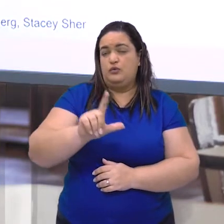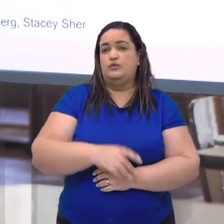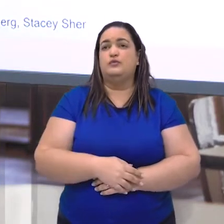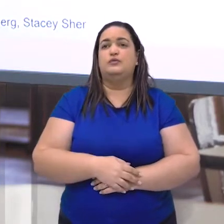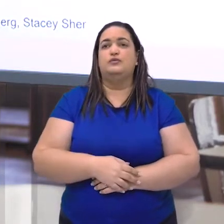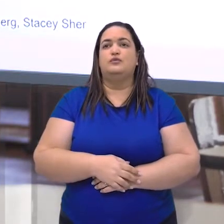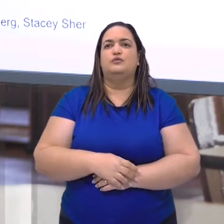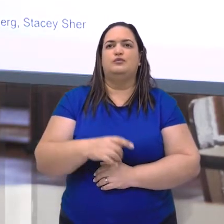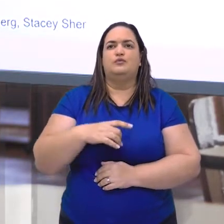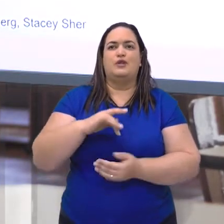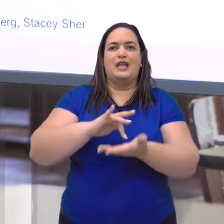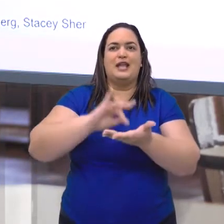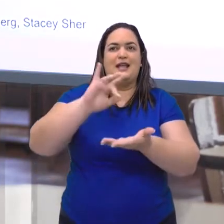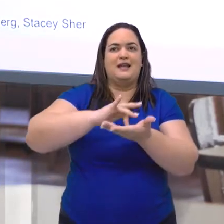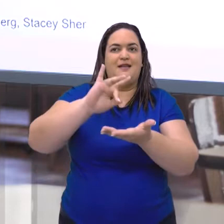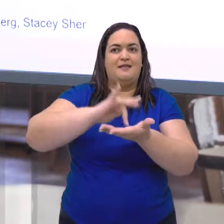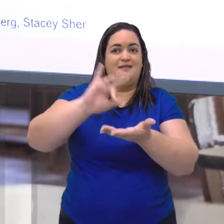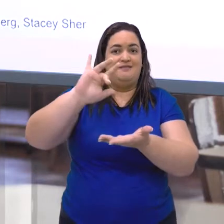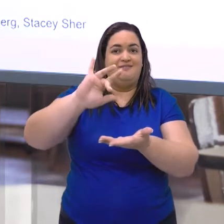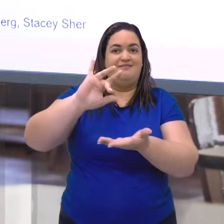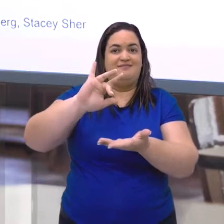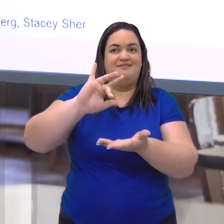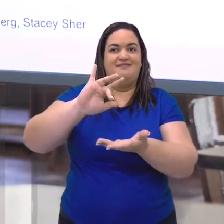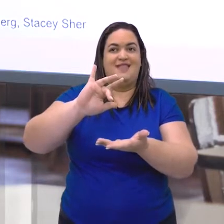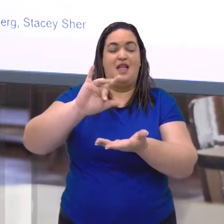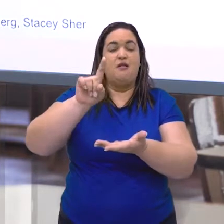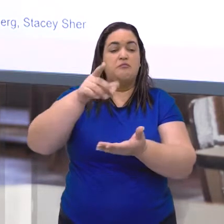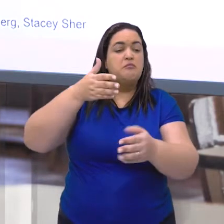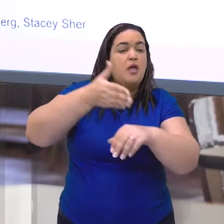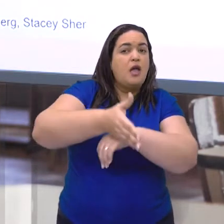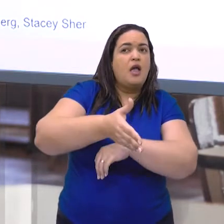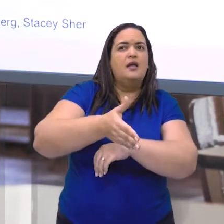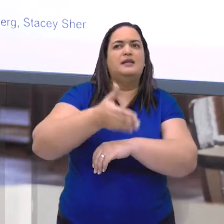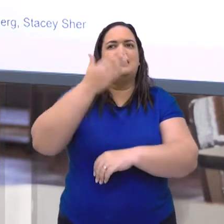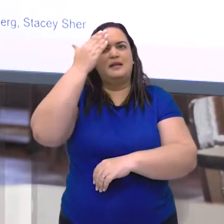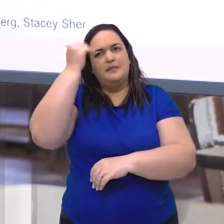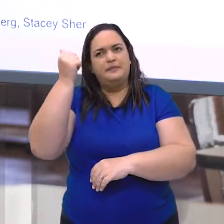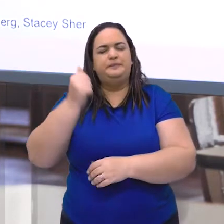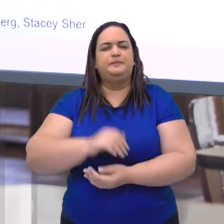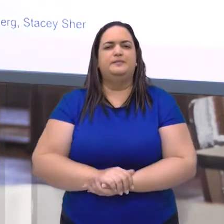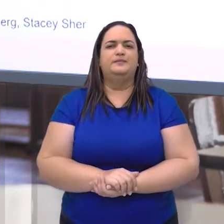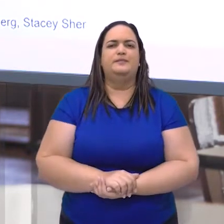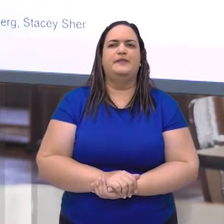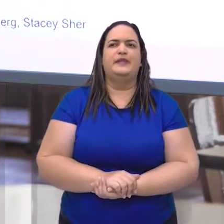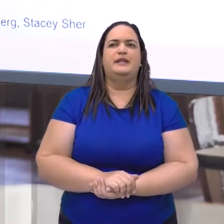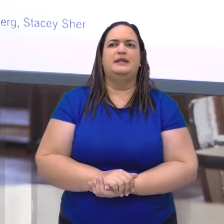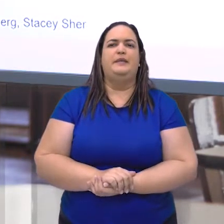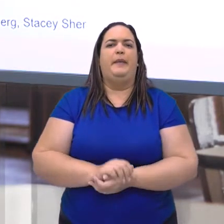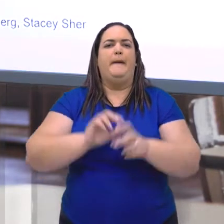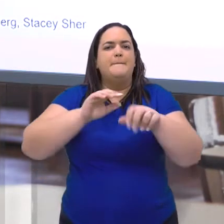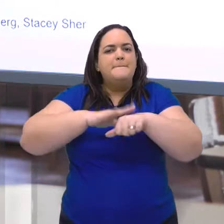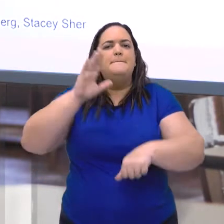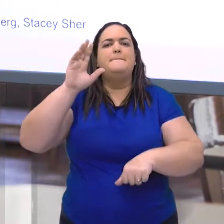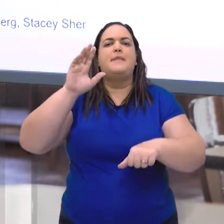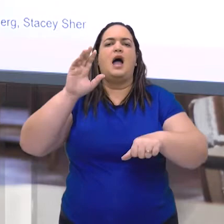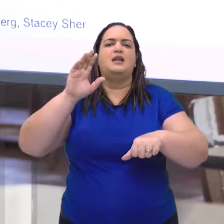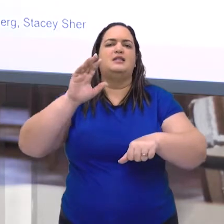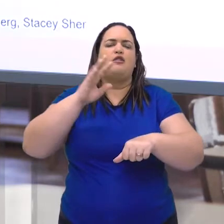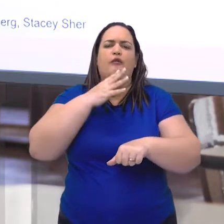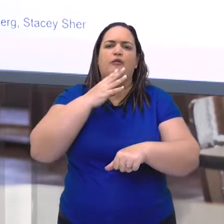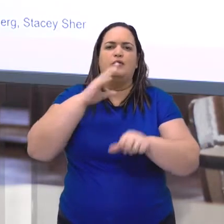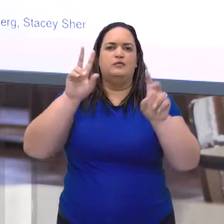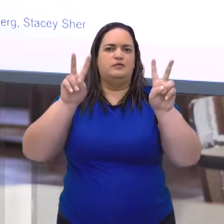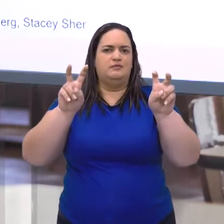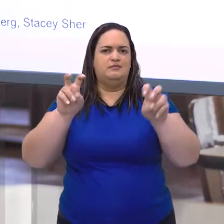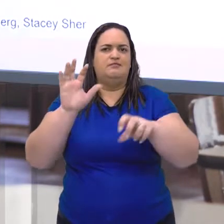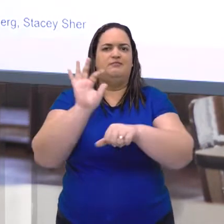é? Daí da Wikipédia, não é? Falando sobre o filme. Logo abaixo